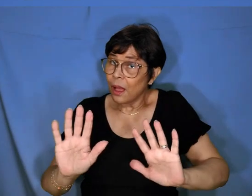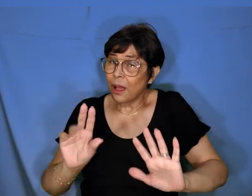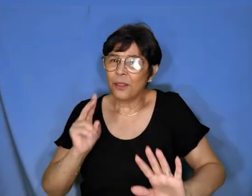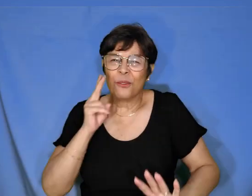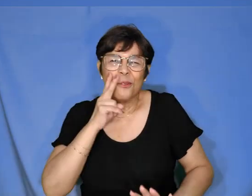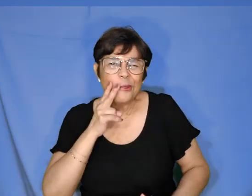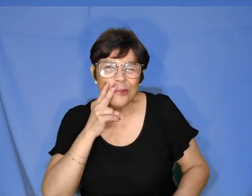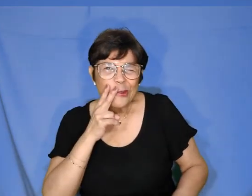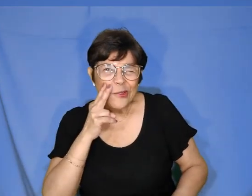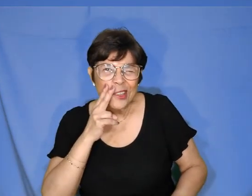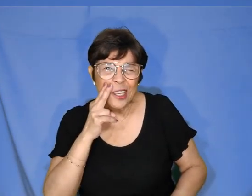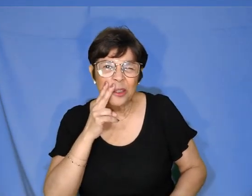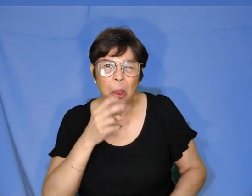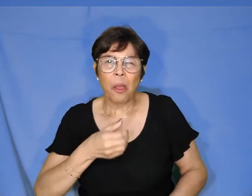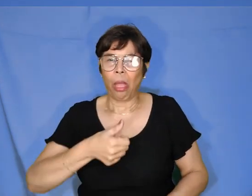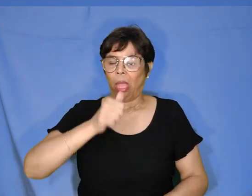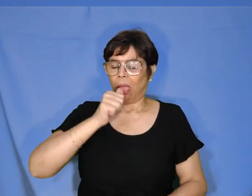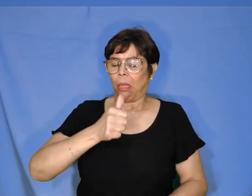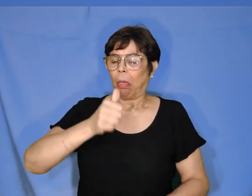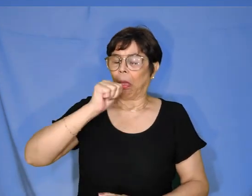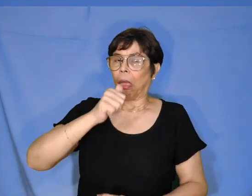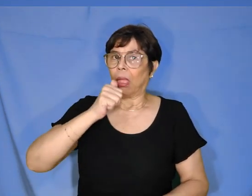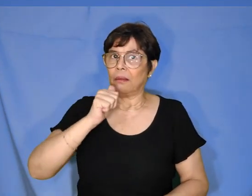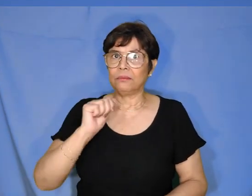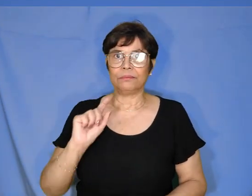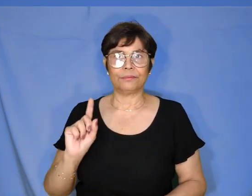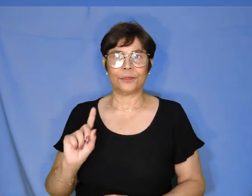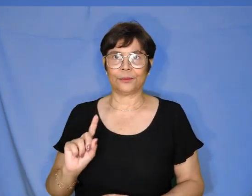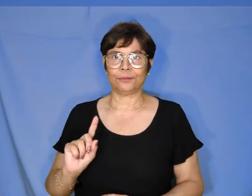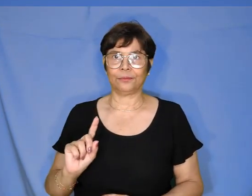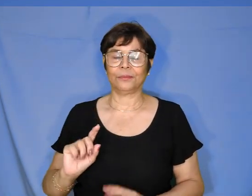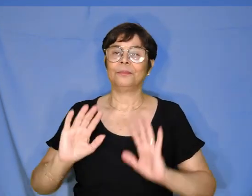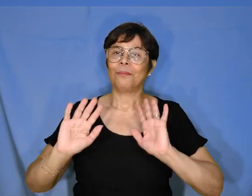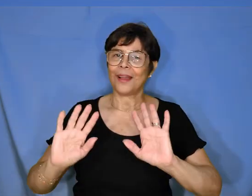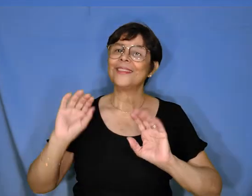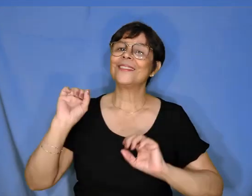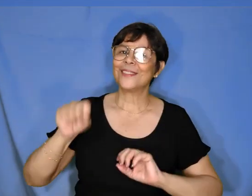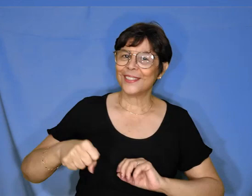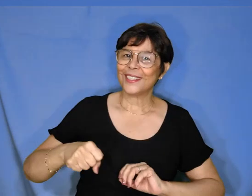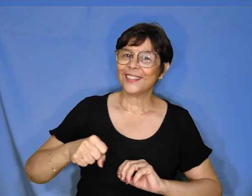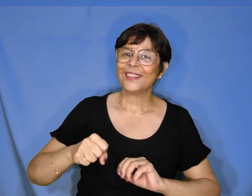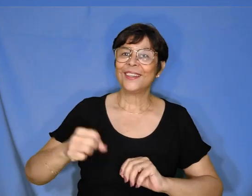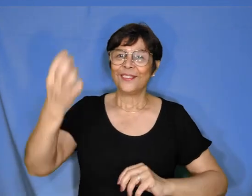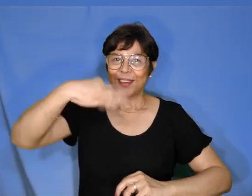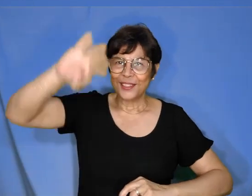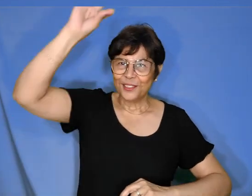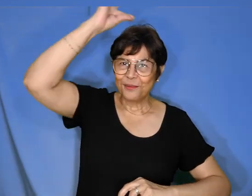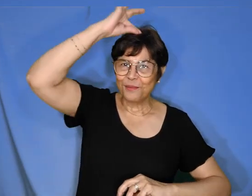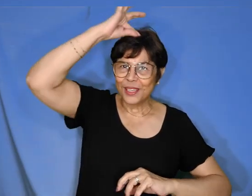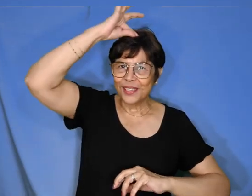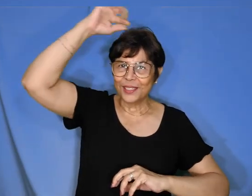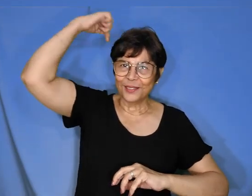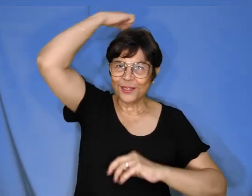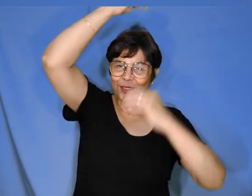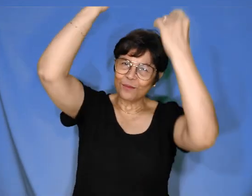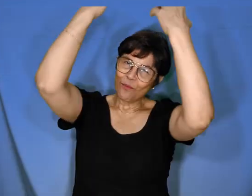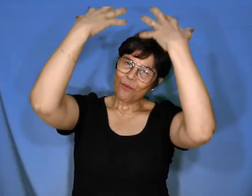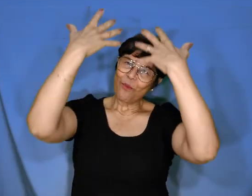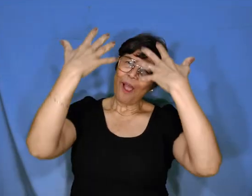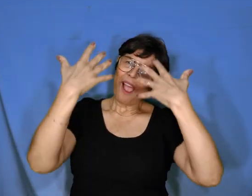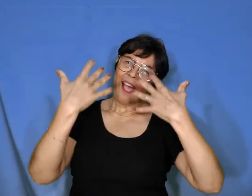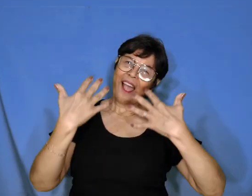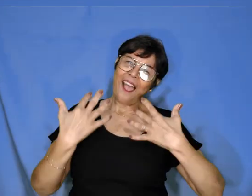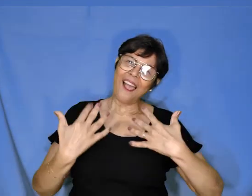ele vai falar sempre na perspectiva de ser cheio do Espírito Santo. Falei na semana passada que a pessoa cheia do Espírito Santo se manifesta